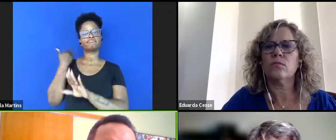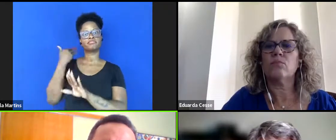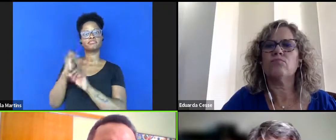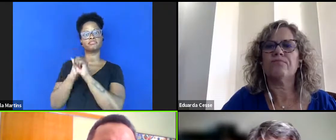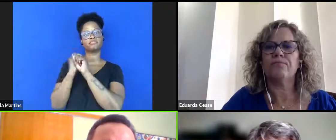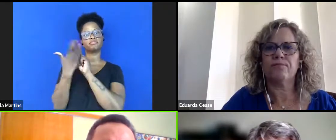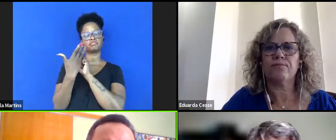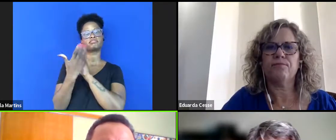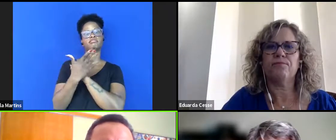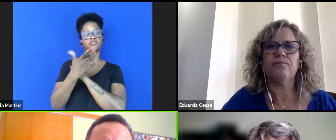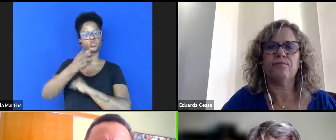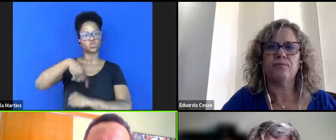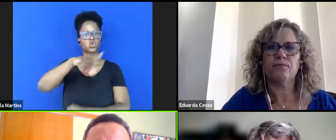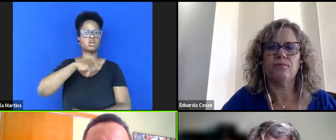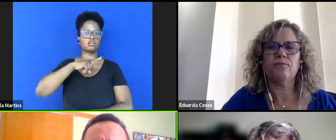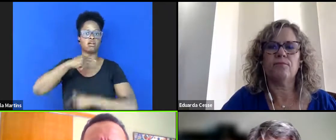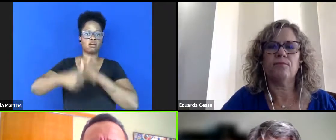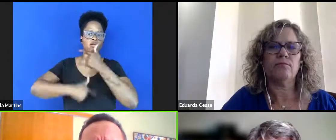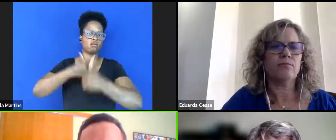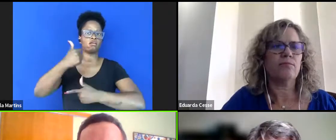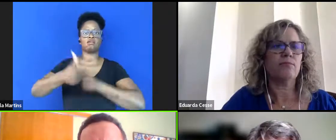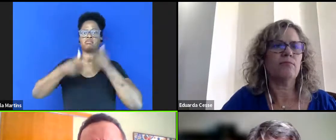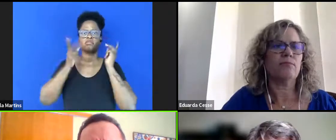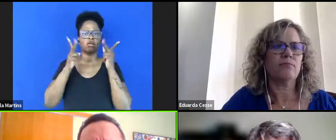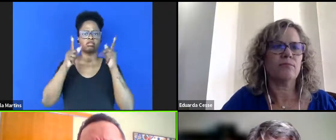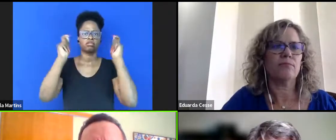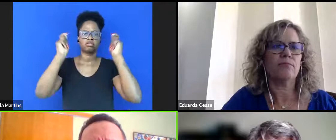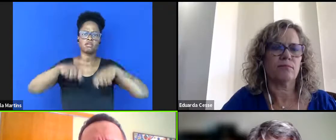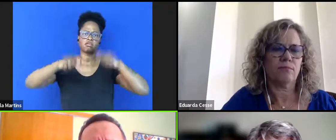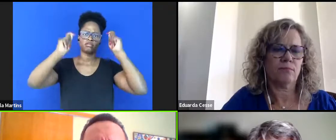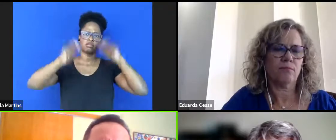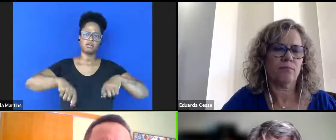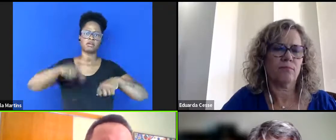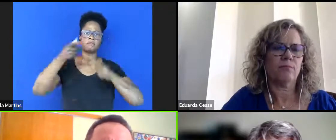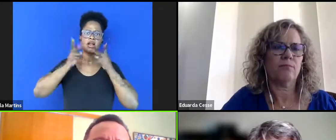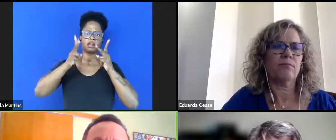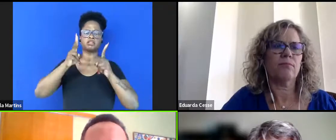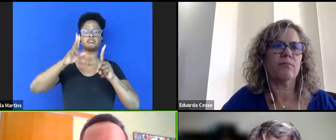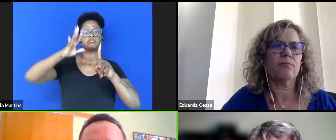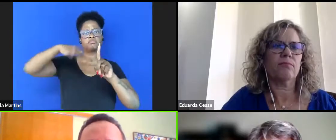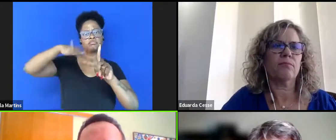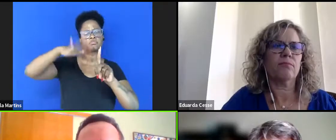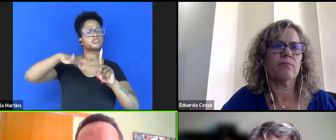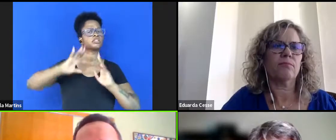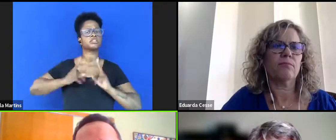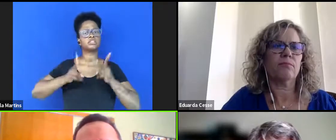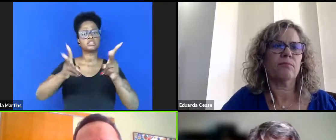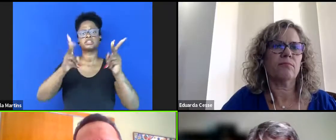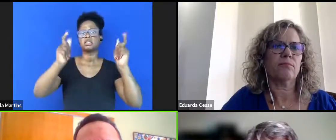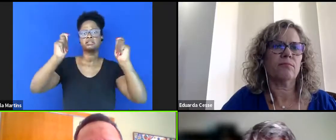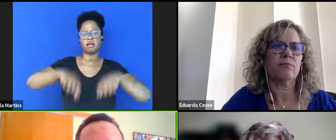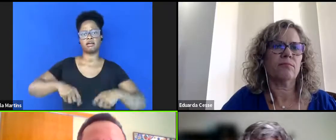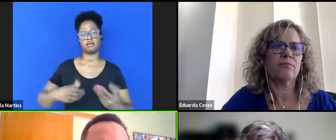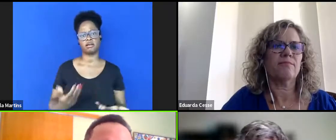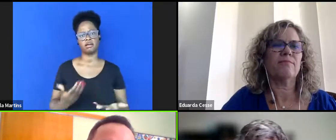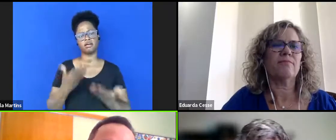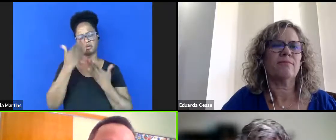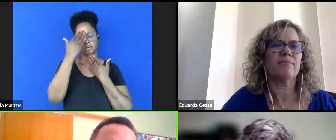Covid-19, e nós temos feito todo o possível para sempre homenageá-la em todas as situações. Muito